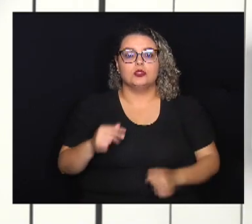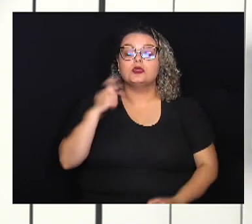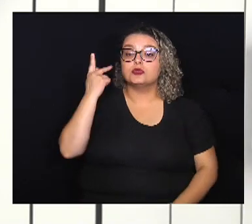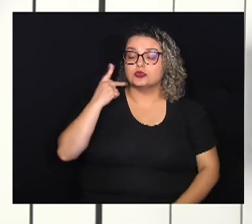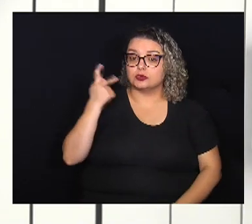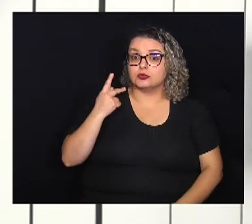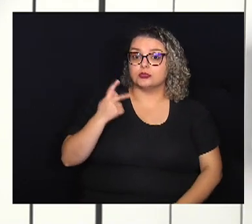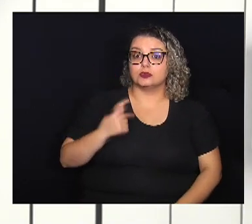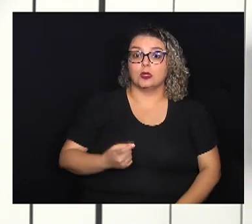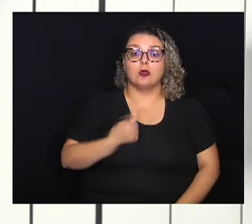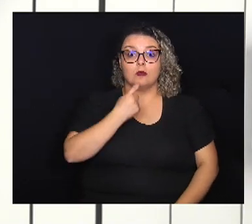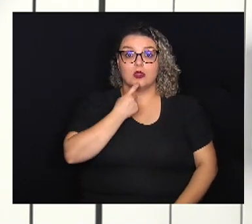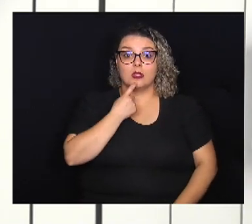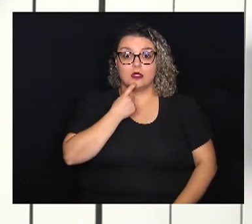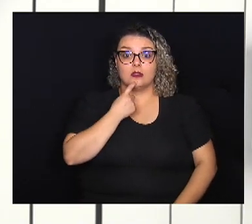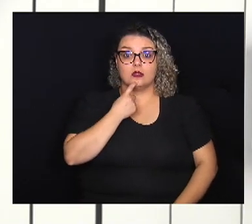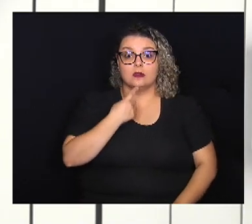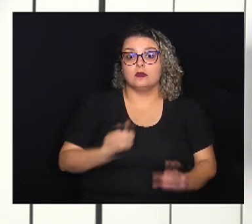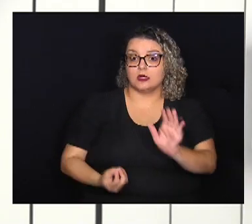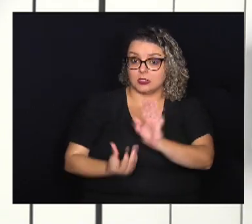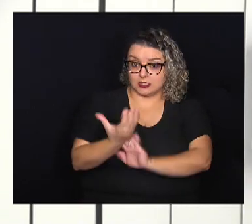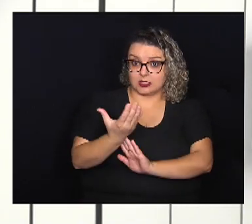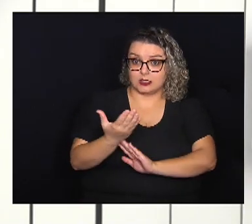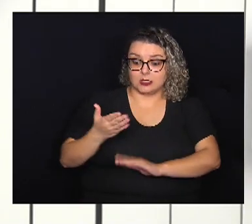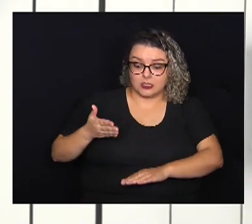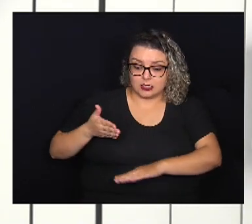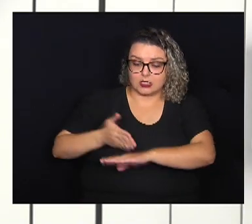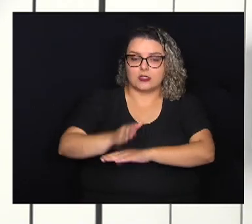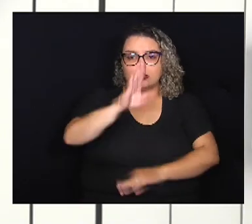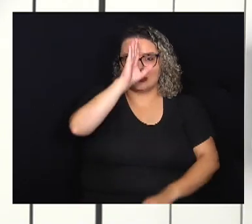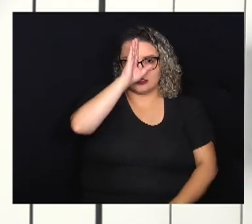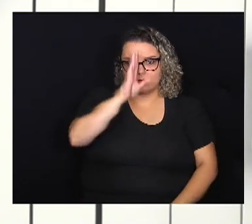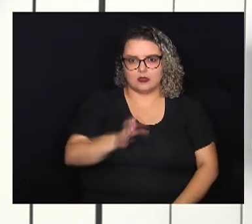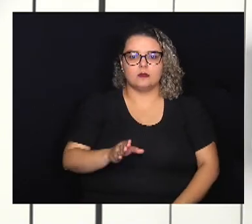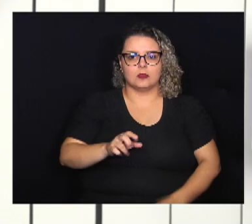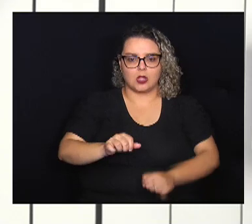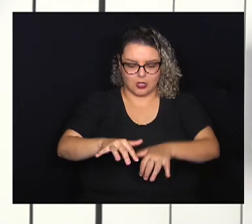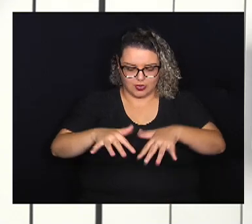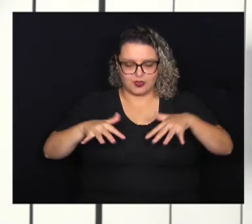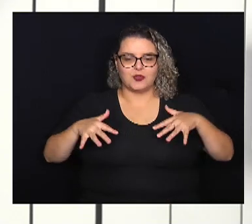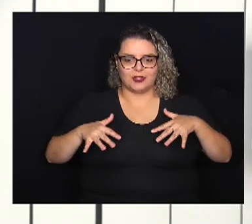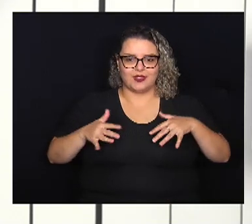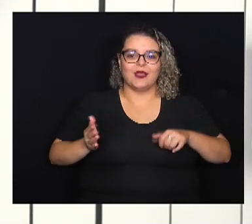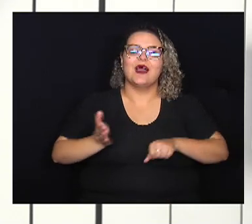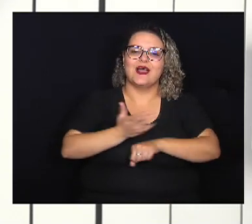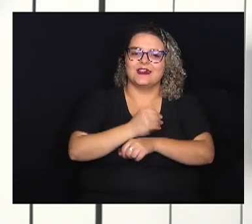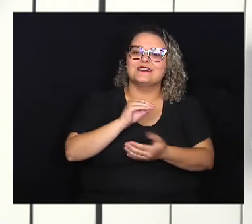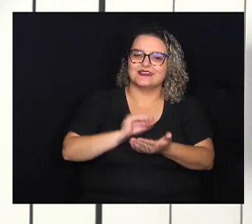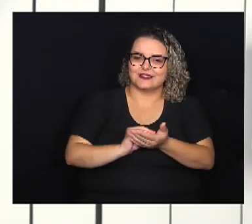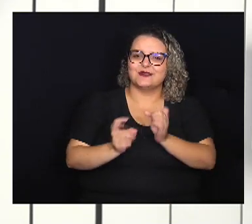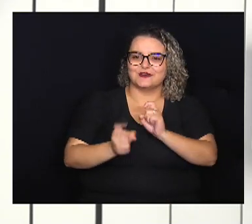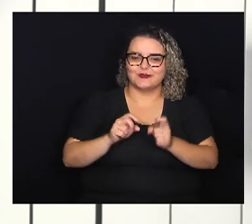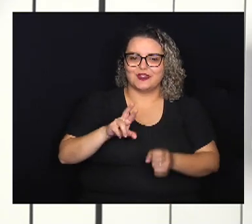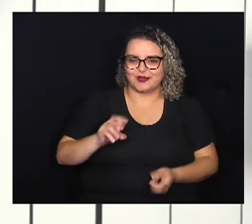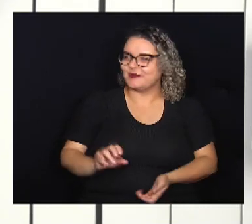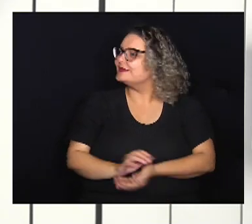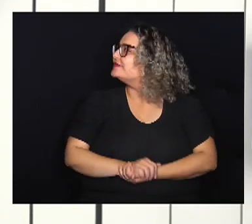campineiros. Ele foi instalado na entrada principal do plenário antes da última reunião ordinária.